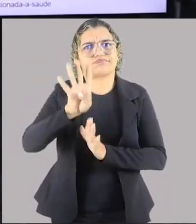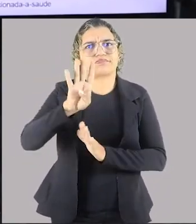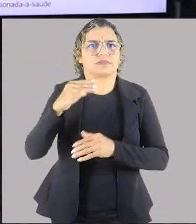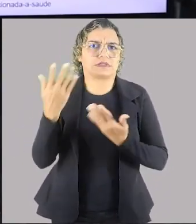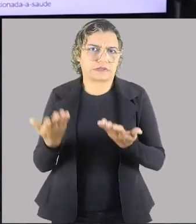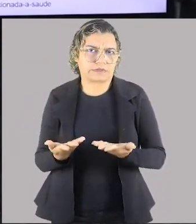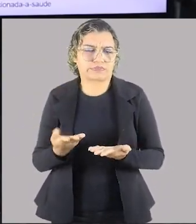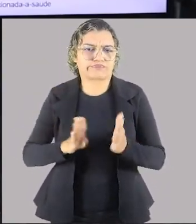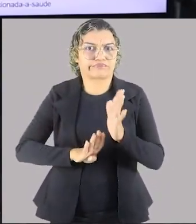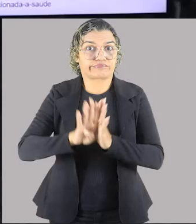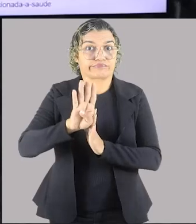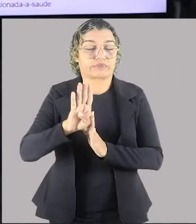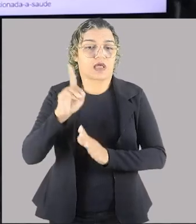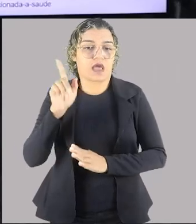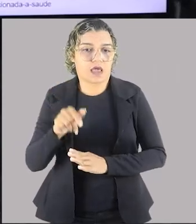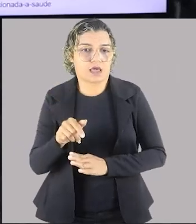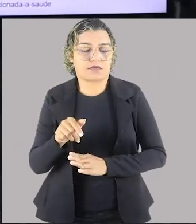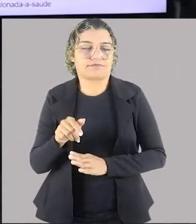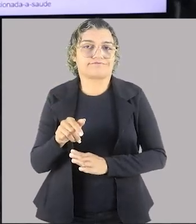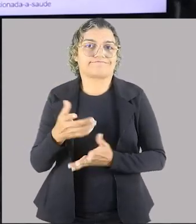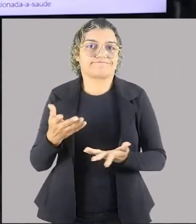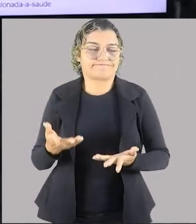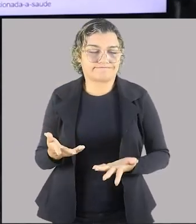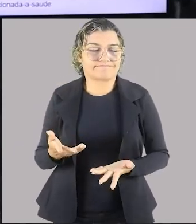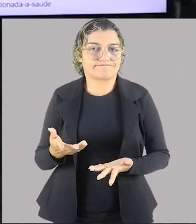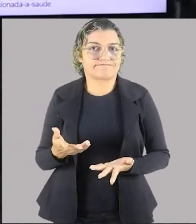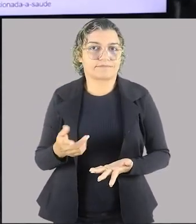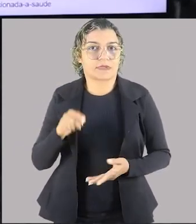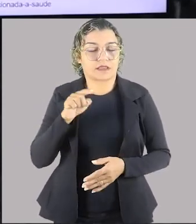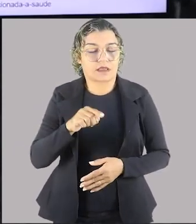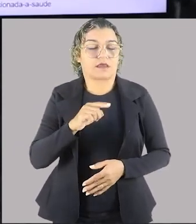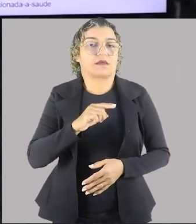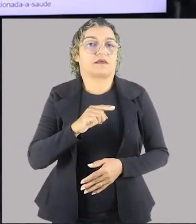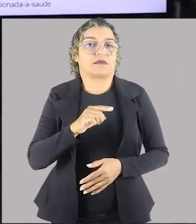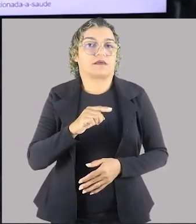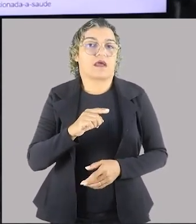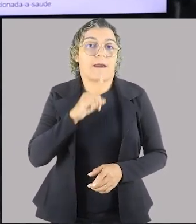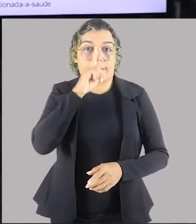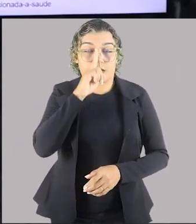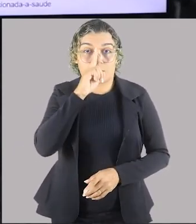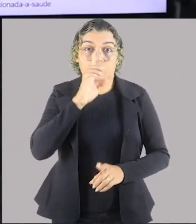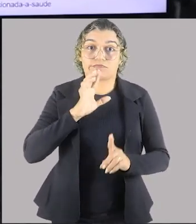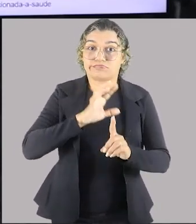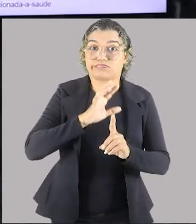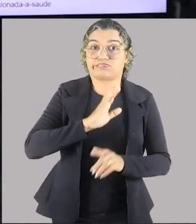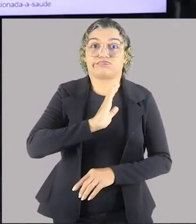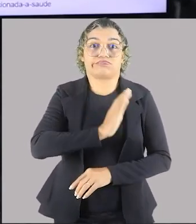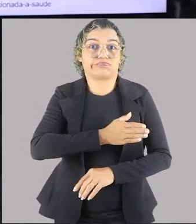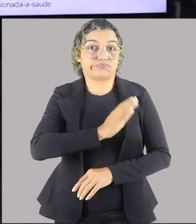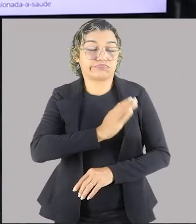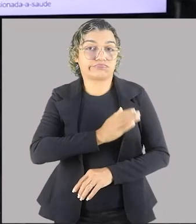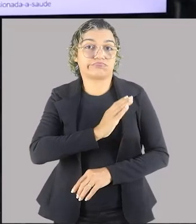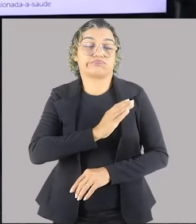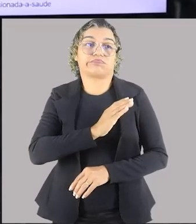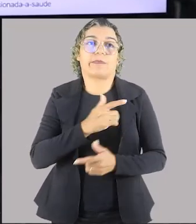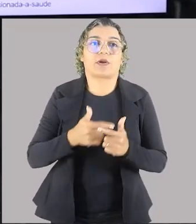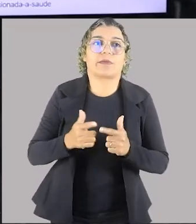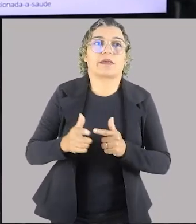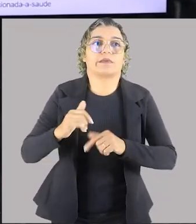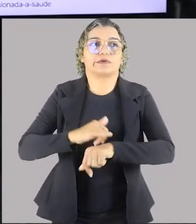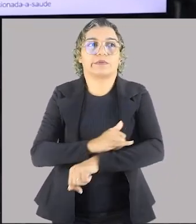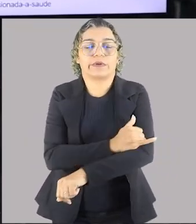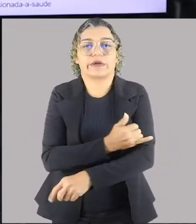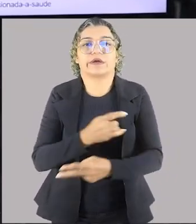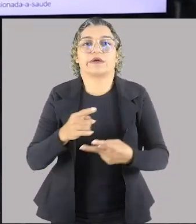muscular, ele está tendo mais risco de ter doenças cardiovasculares, de ter problemas com obesidade, problemas com